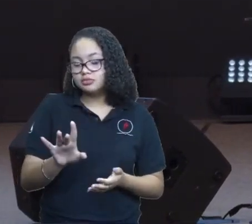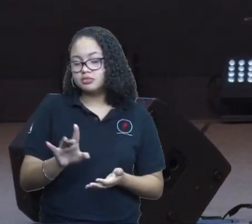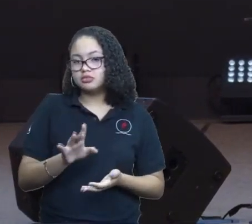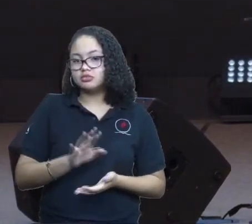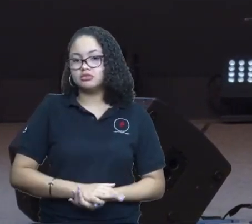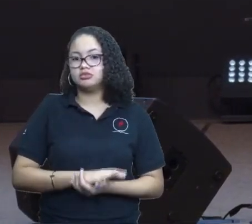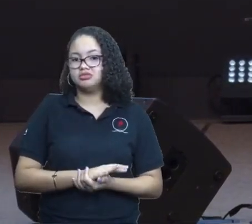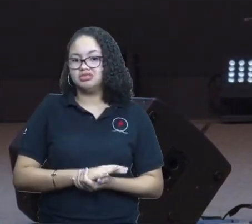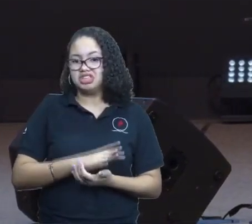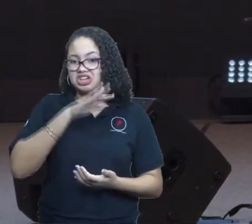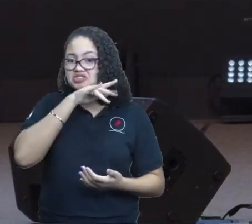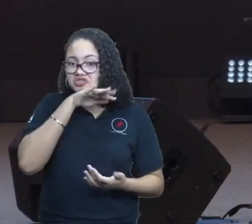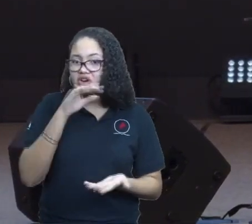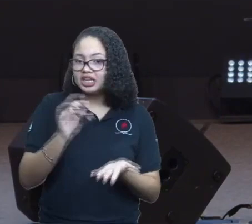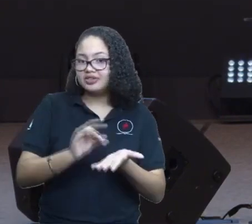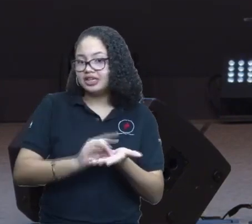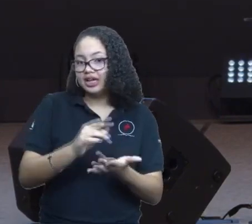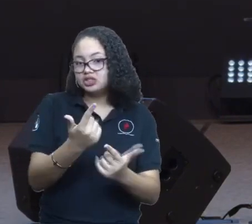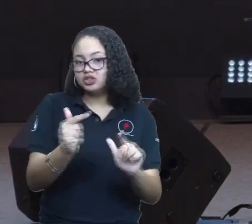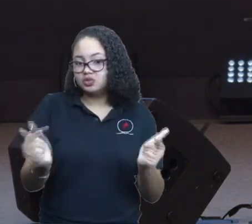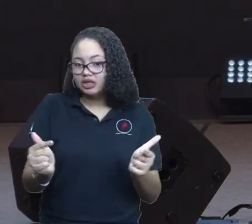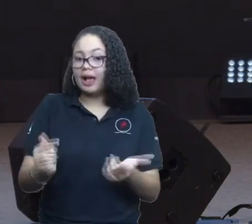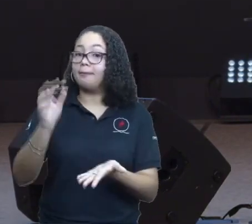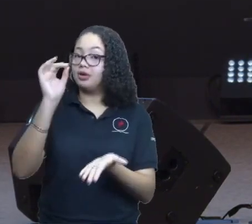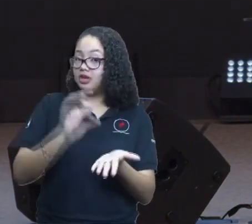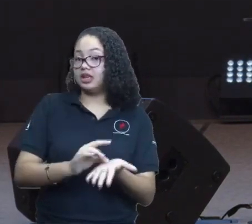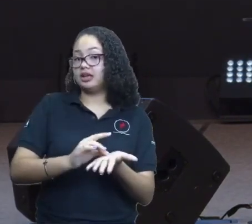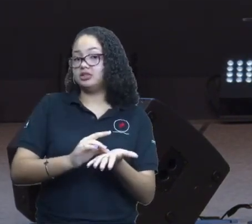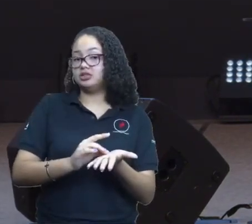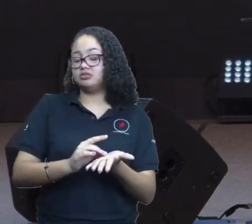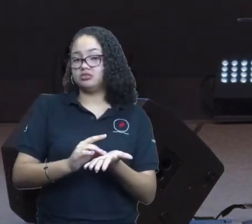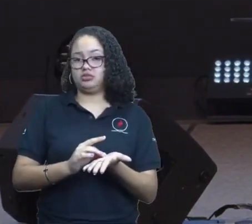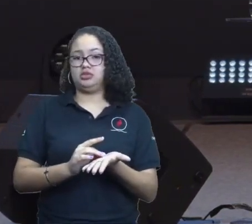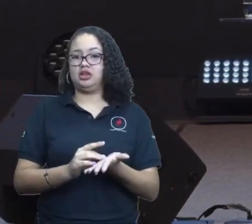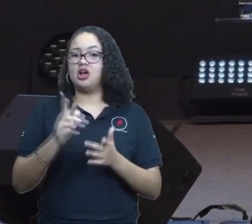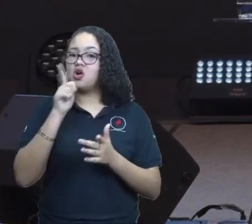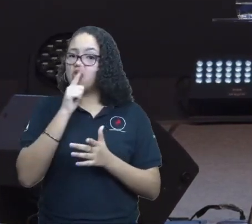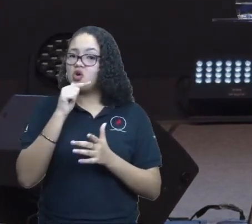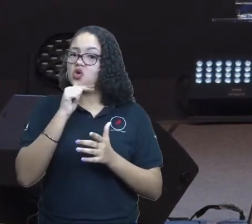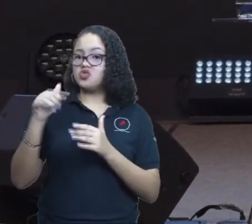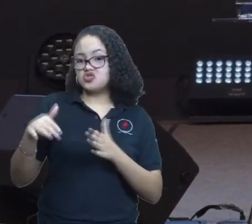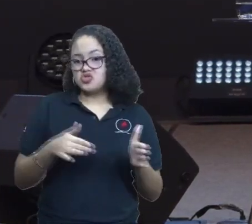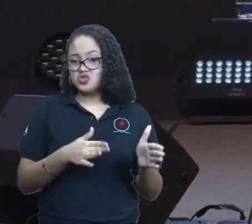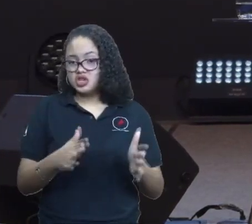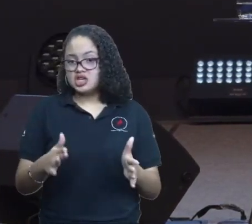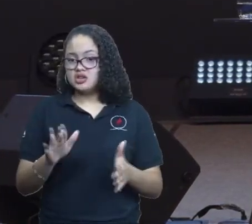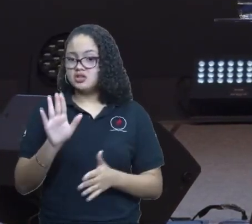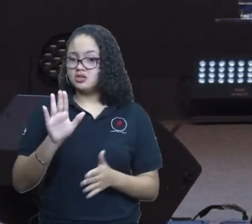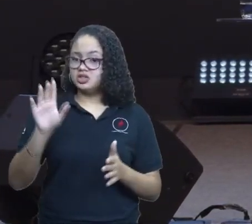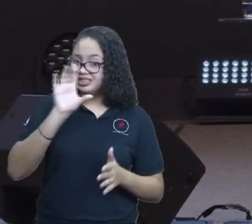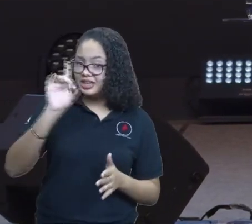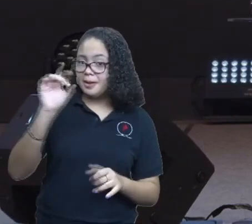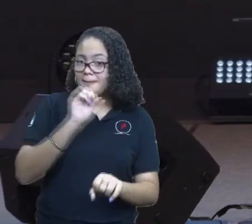não tem crueldade nessa verdade é uma verdade o rio de Deus não para